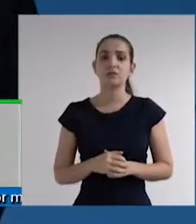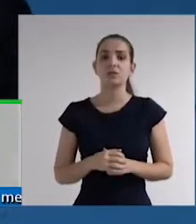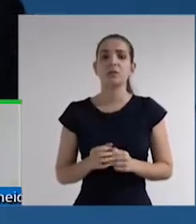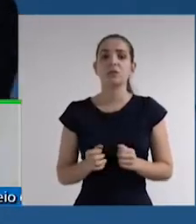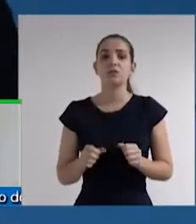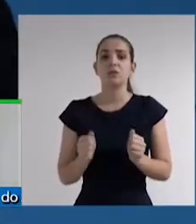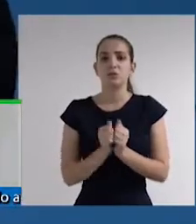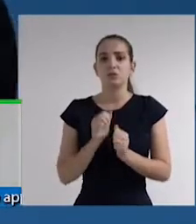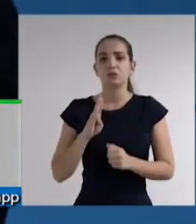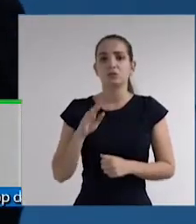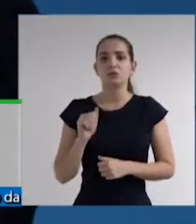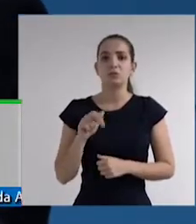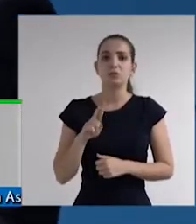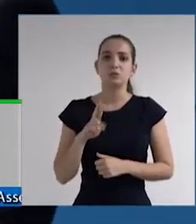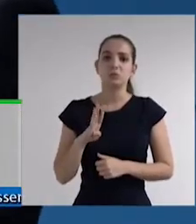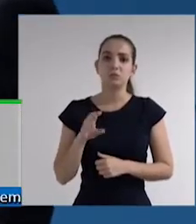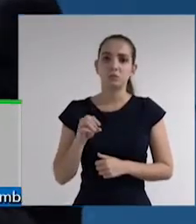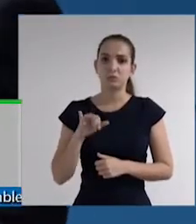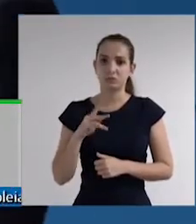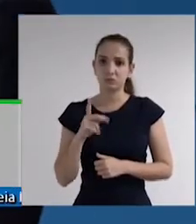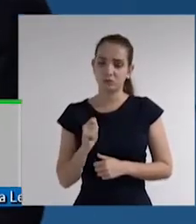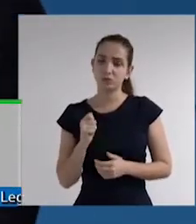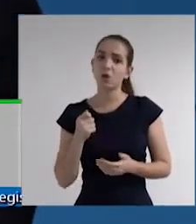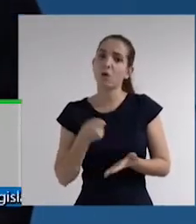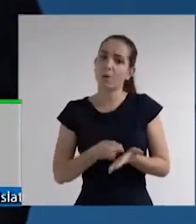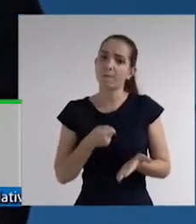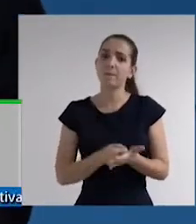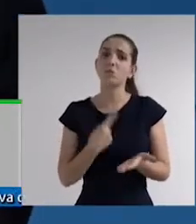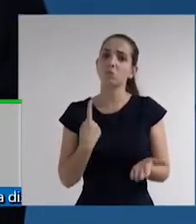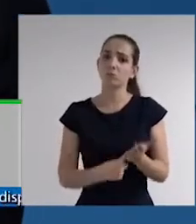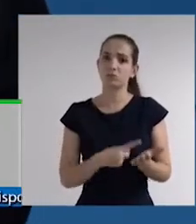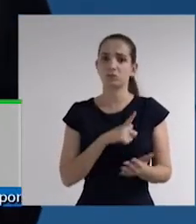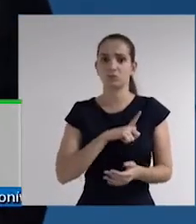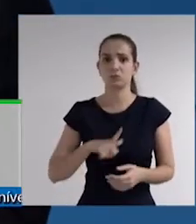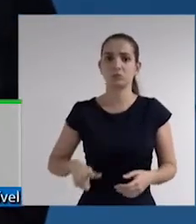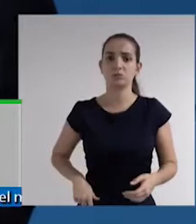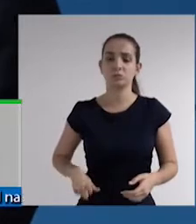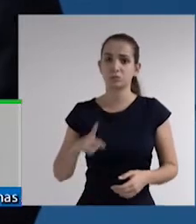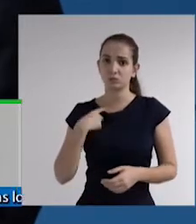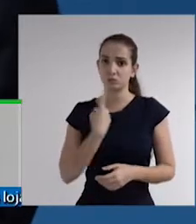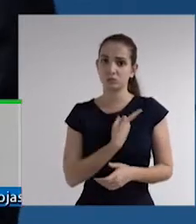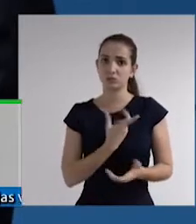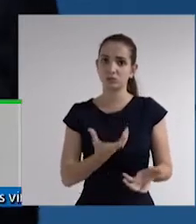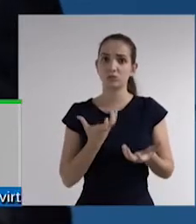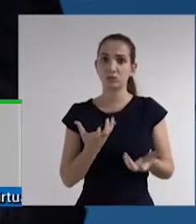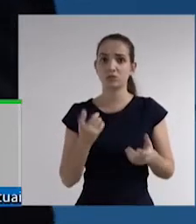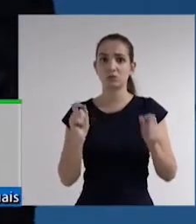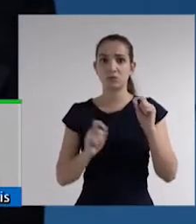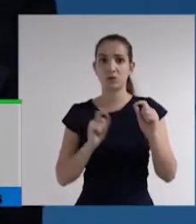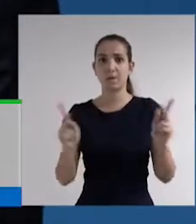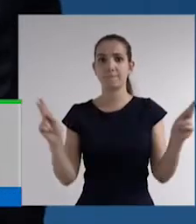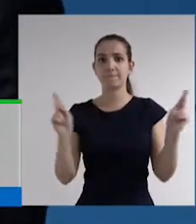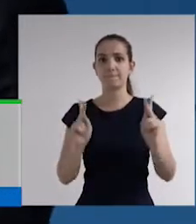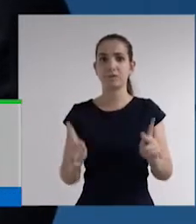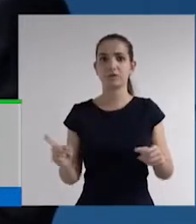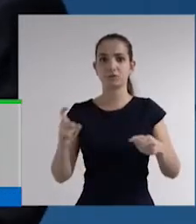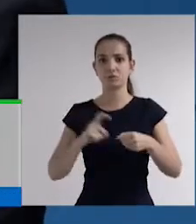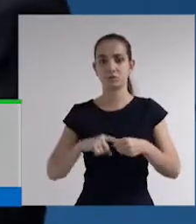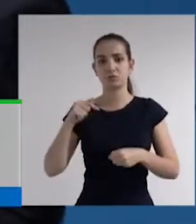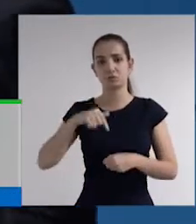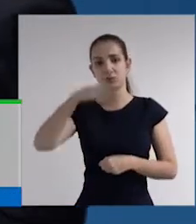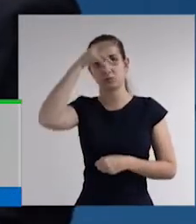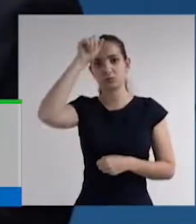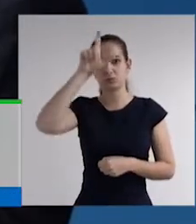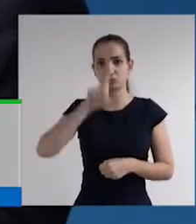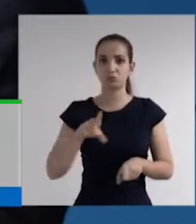Barbosinha, cobrando, inclusive, essa questão desse compromisso do governo. E nós esperamos que a paz volte a reinar no Mato Grosso do Sul